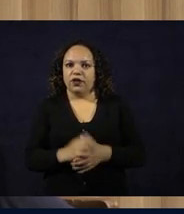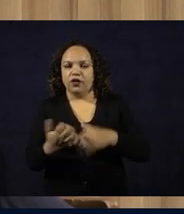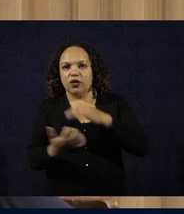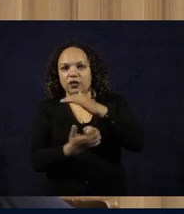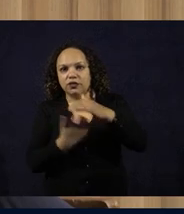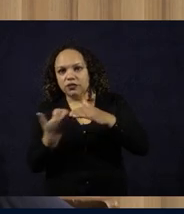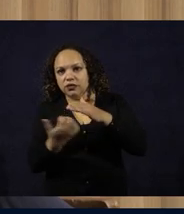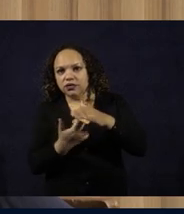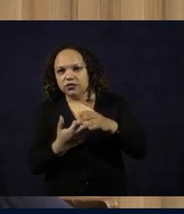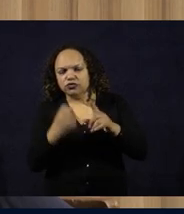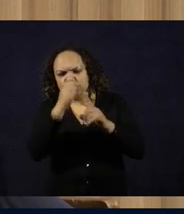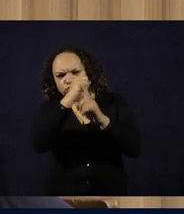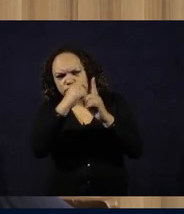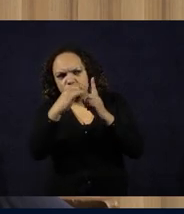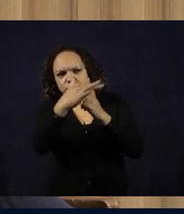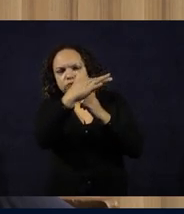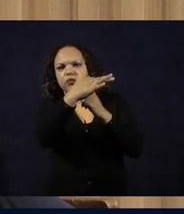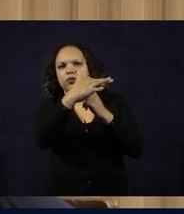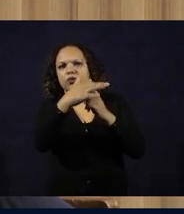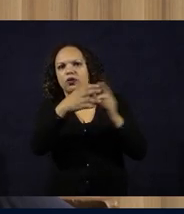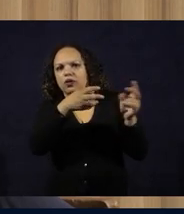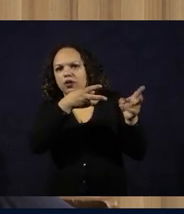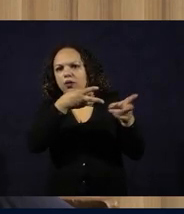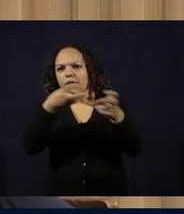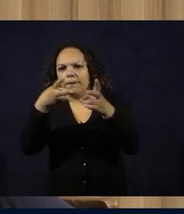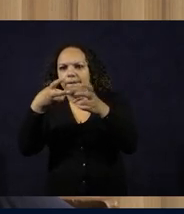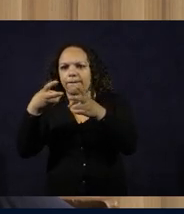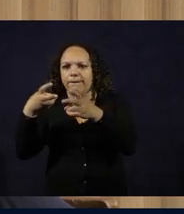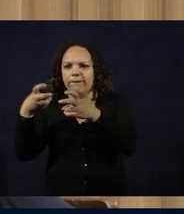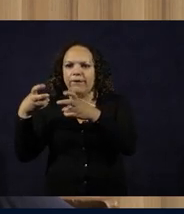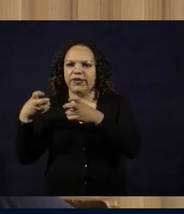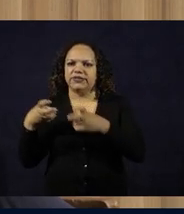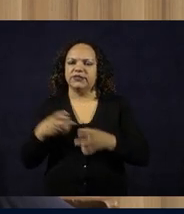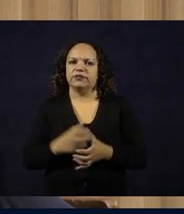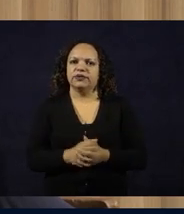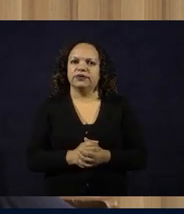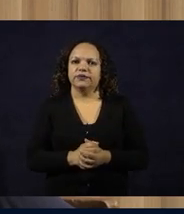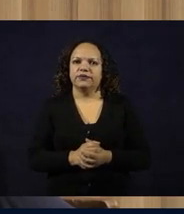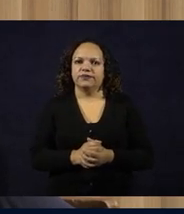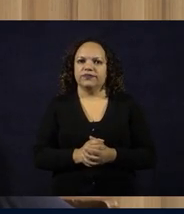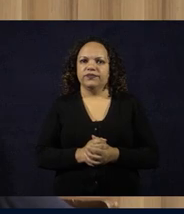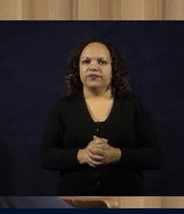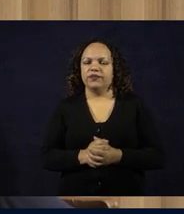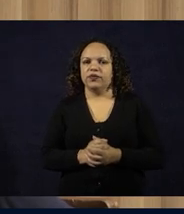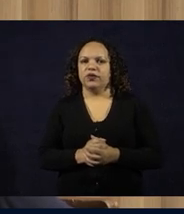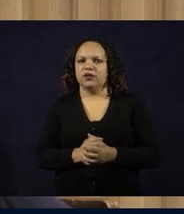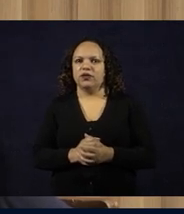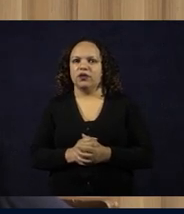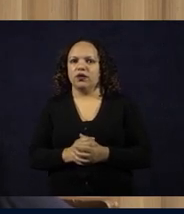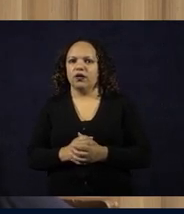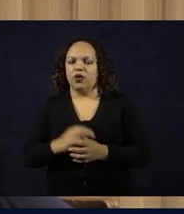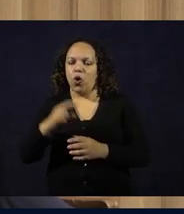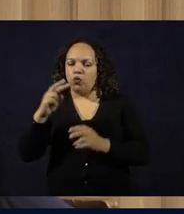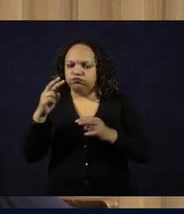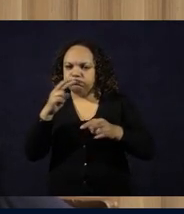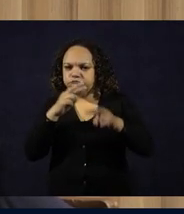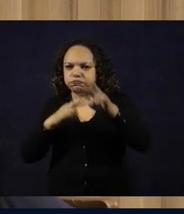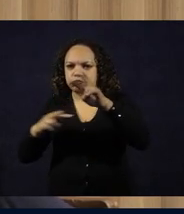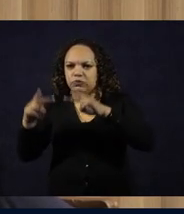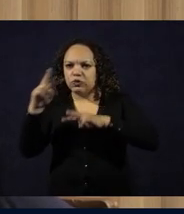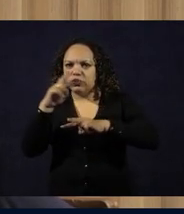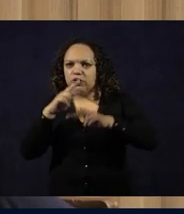a gente olha o social você tem que olhar acho que cunhão outro dia essa essa frase de olhar da porta para fora